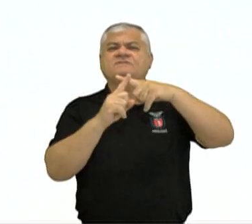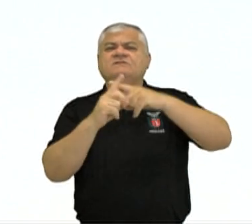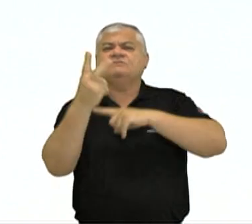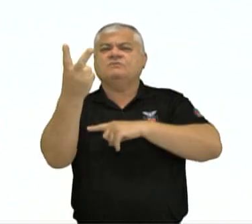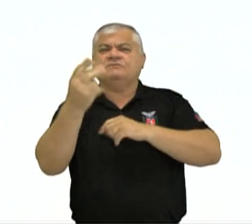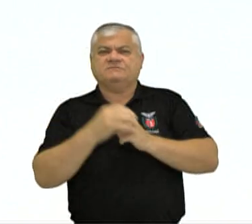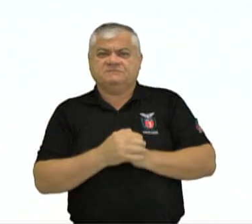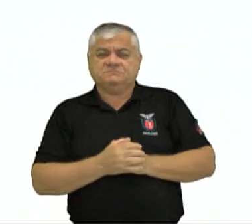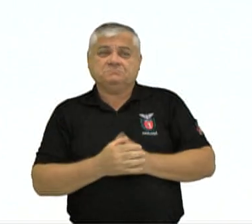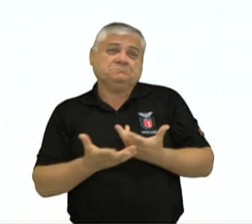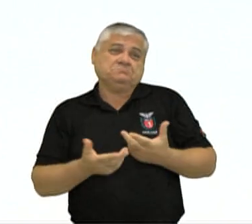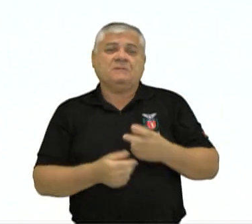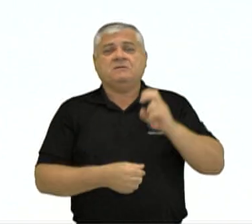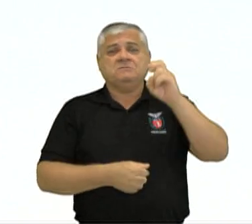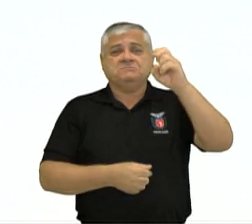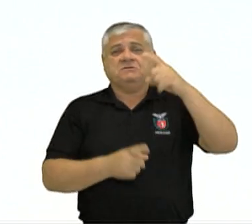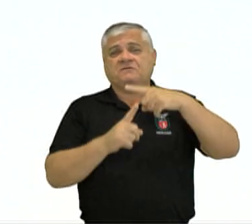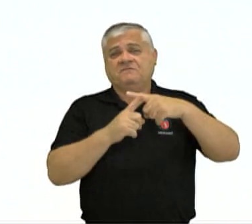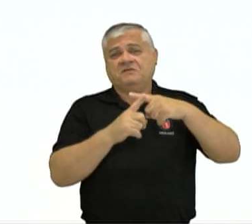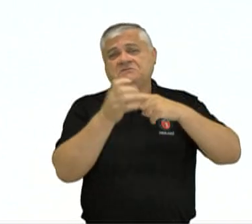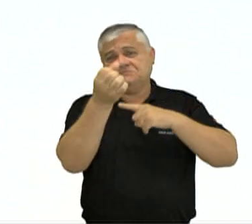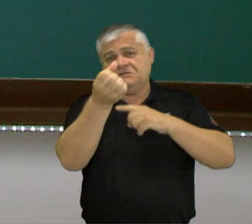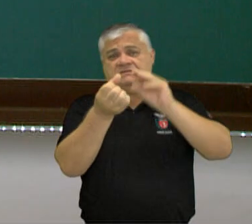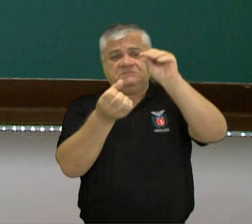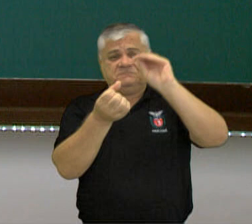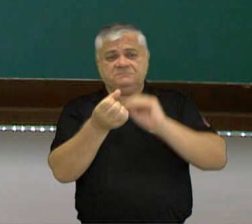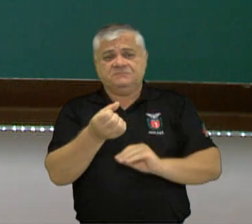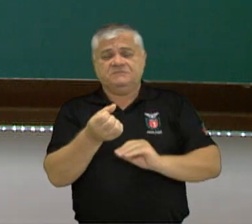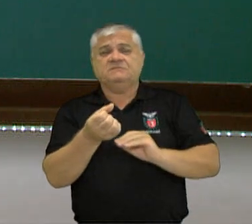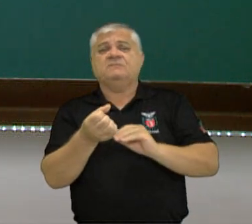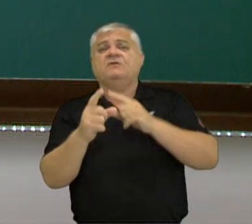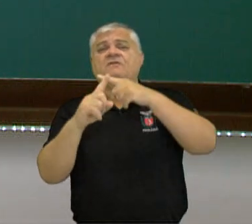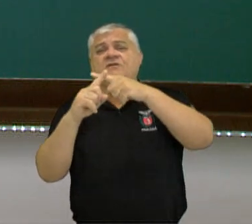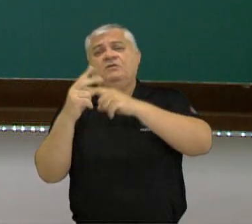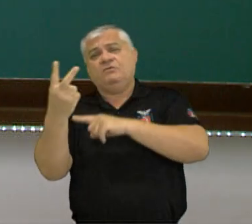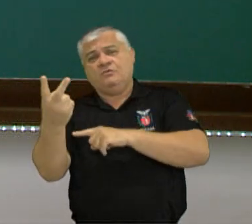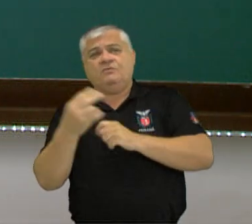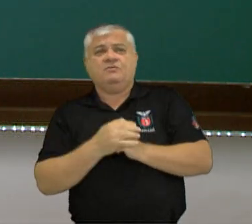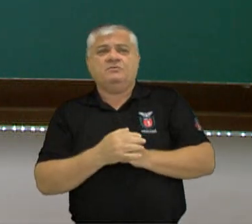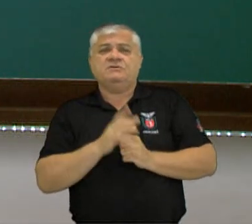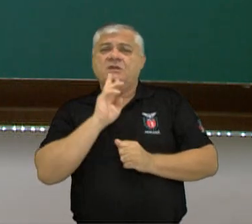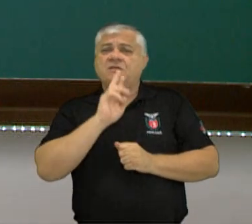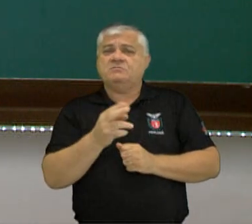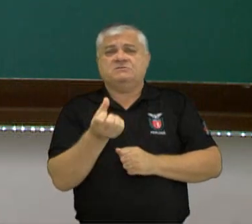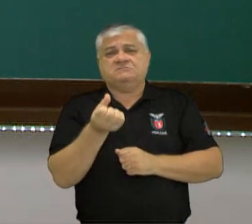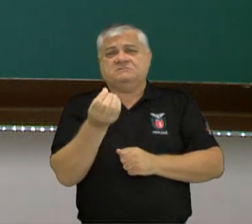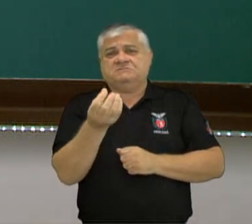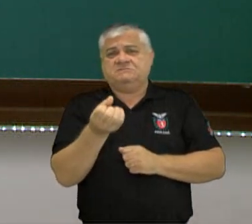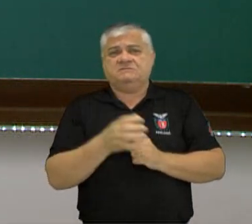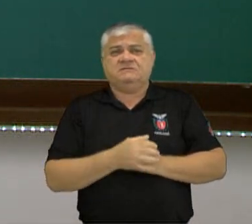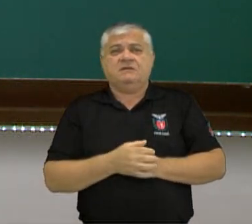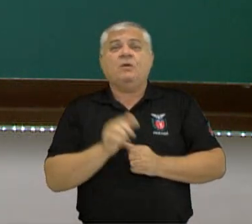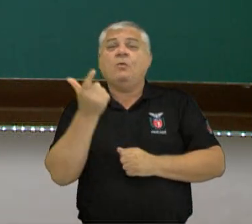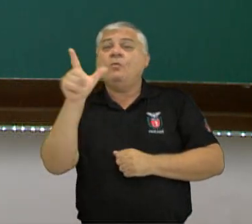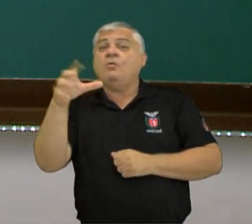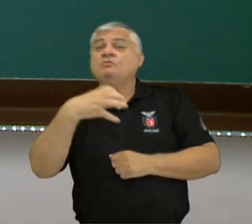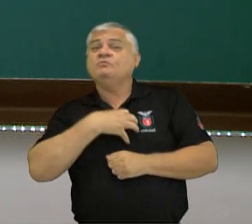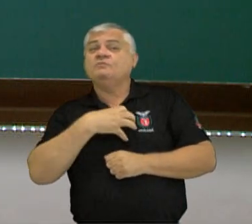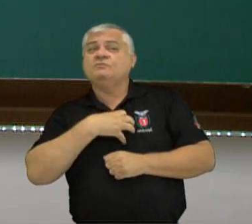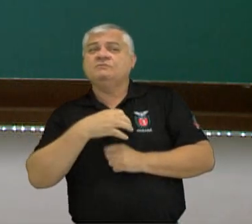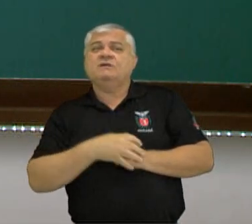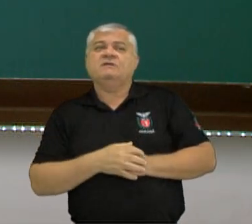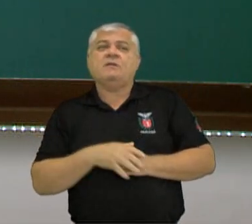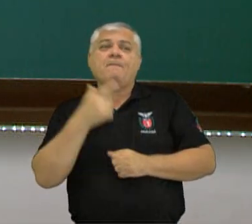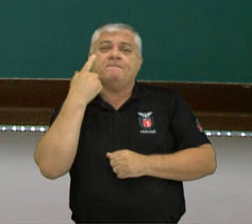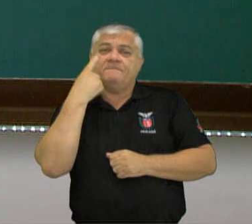menino fez, eu faço 5 vezes 6 e depois vezes o 2. E ele chegou na resposta 60. O outro aqui disse, não,